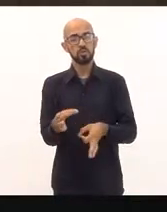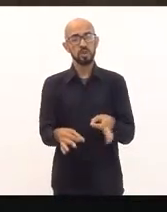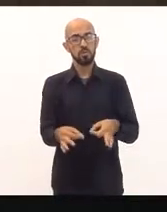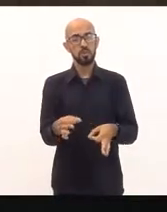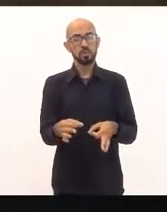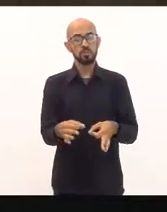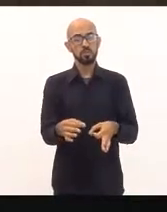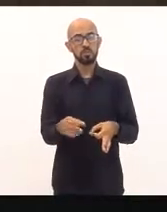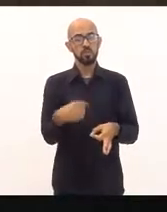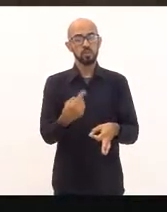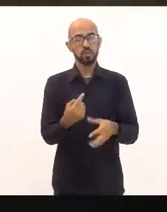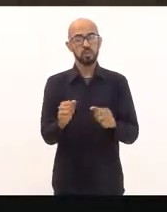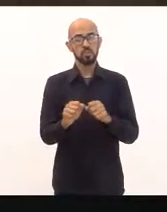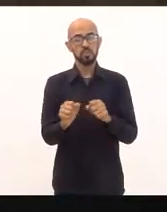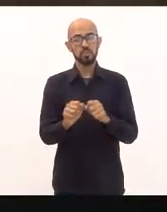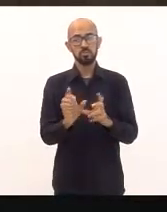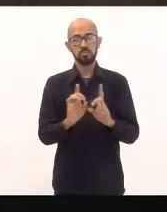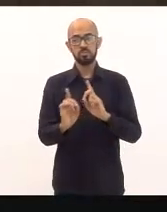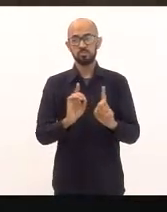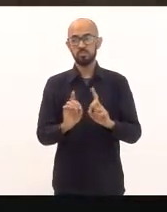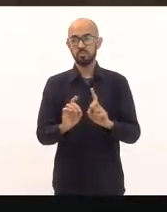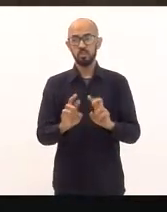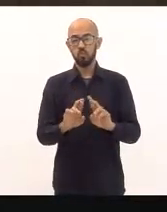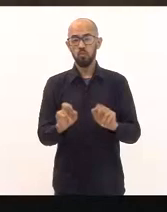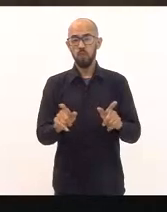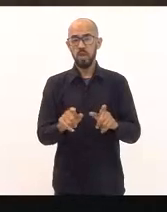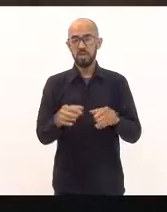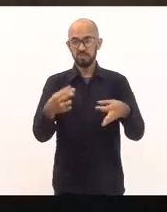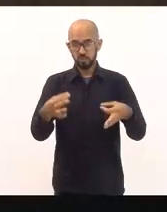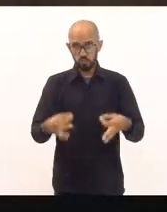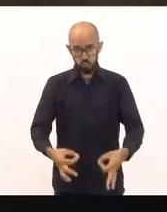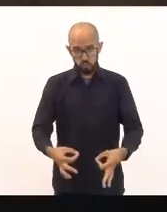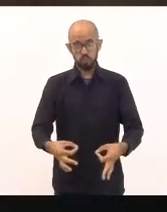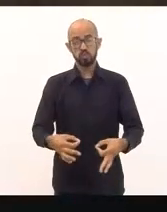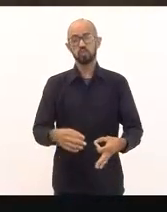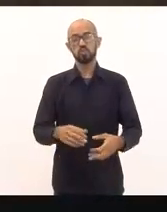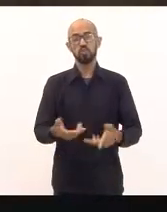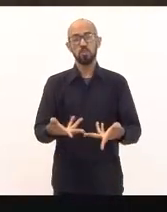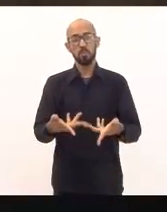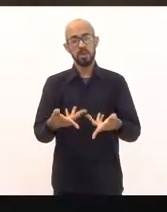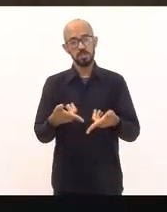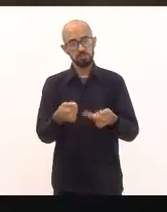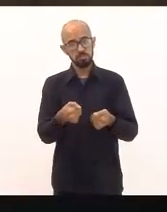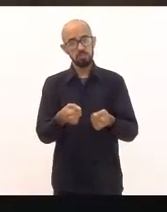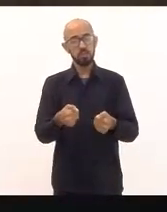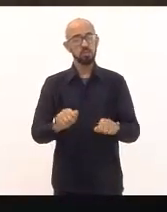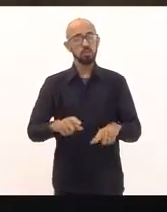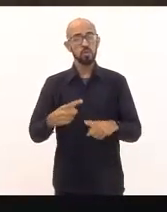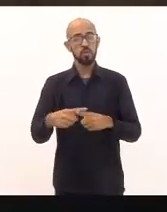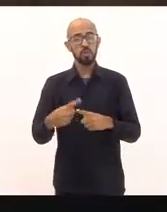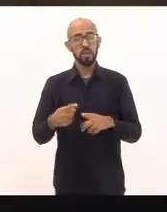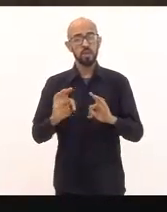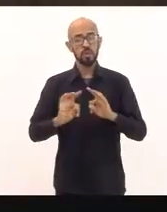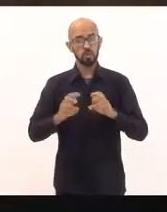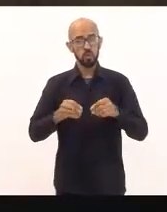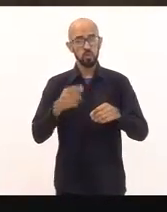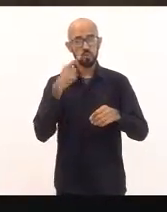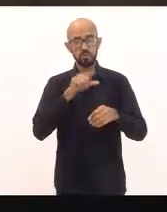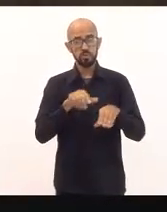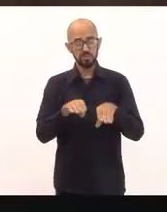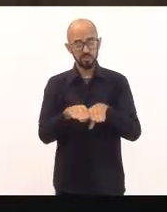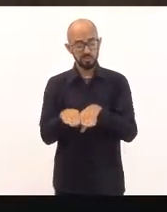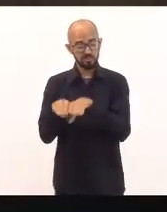debate não foi aquilo que era justo e merecido, porque o que era justo e merecido era que todos tivessem a